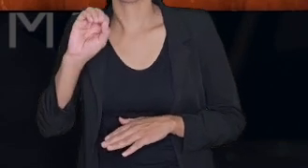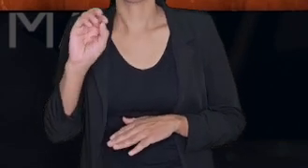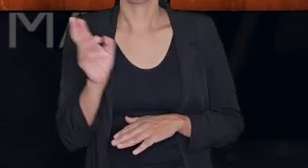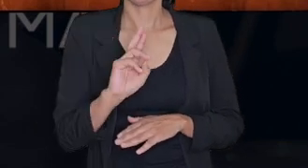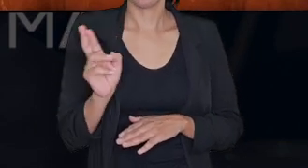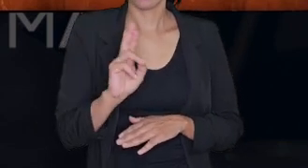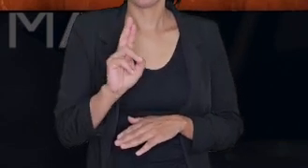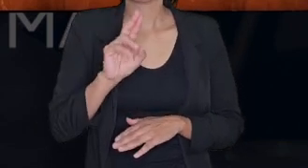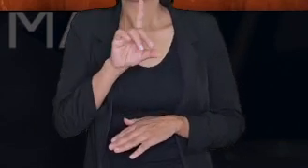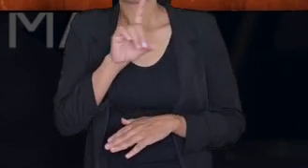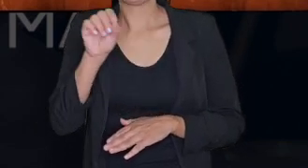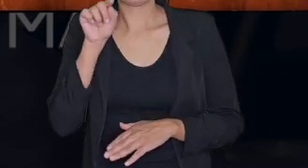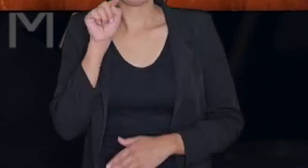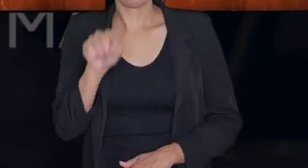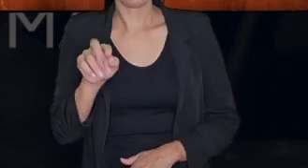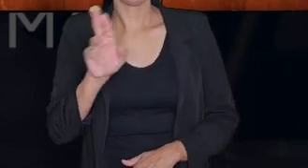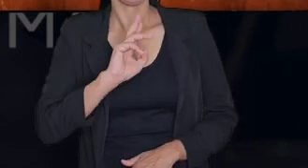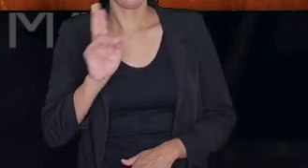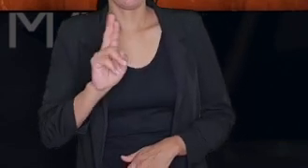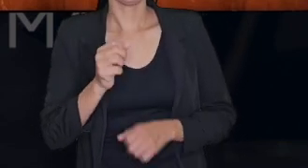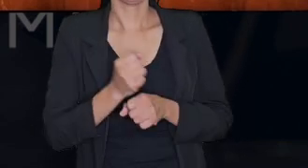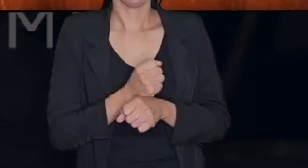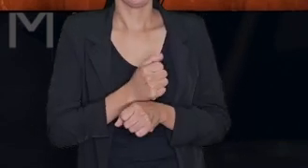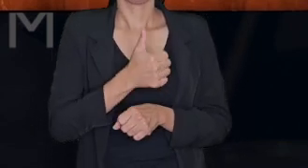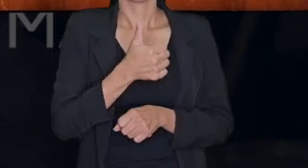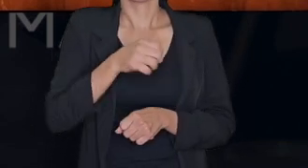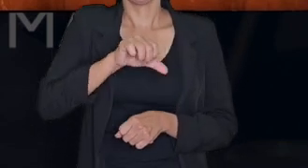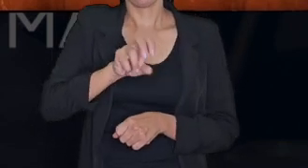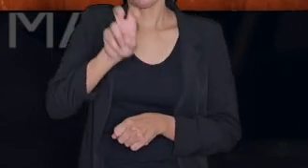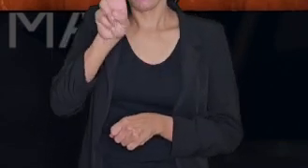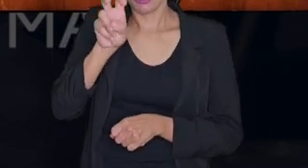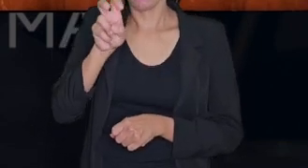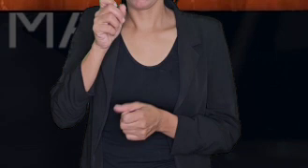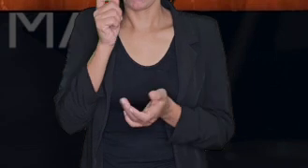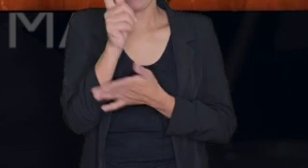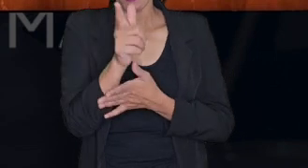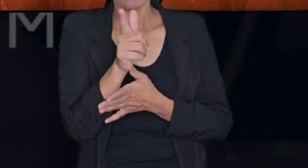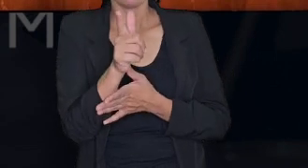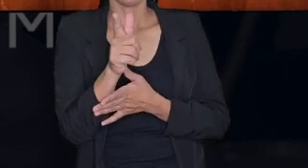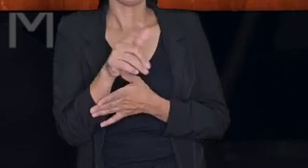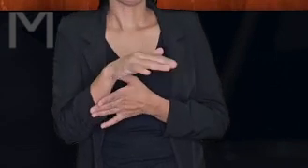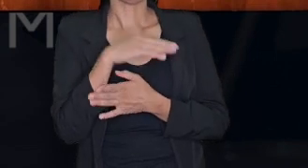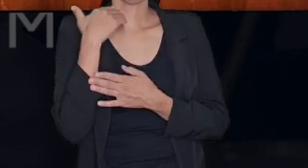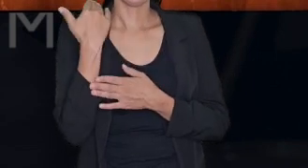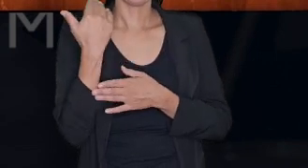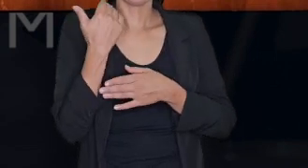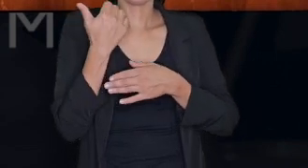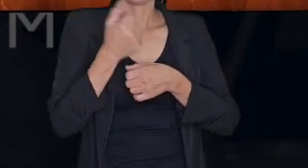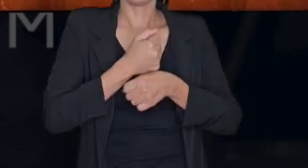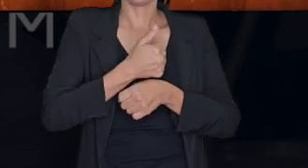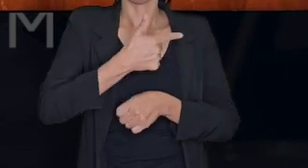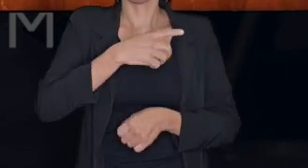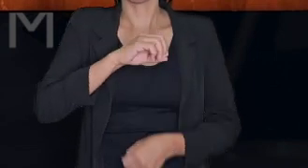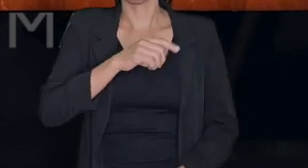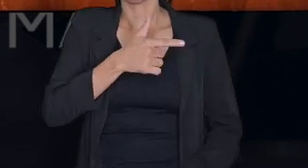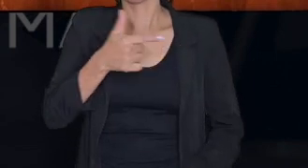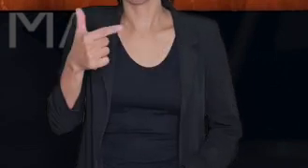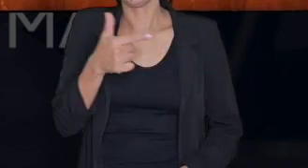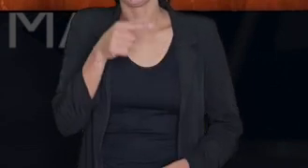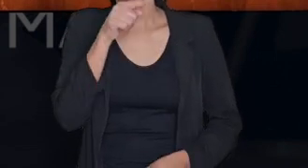mil reais. E em 95, o imóvel comprado, valor de aquisição, 100 mil reais. O